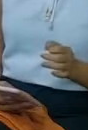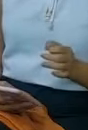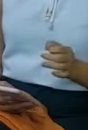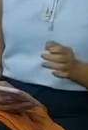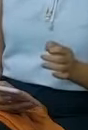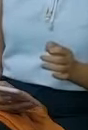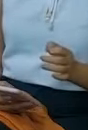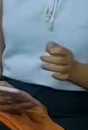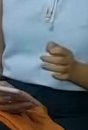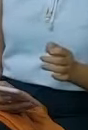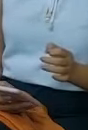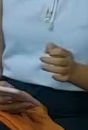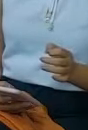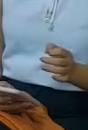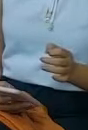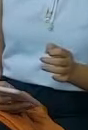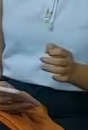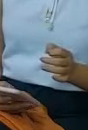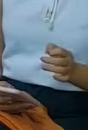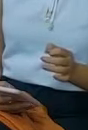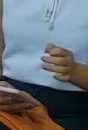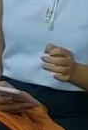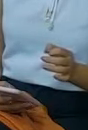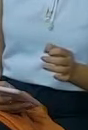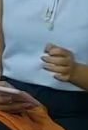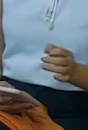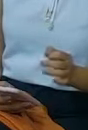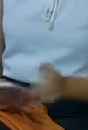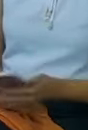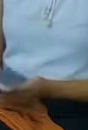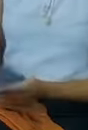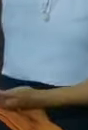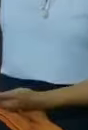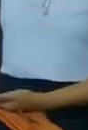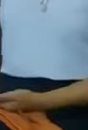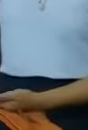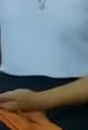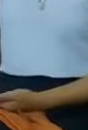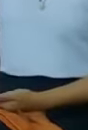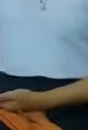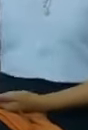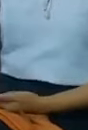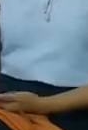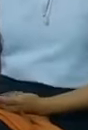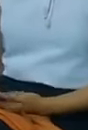isso sim é obrigatório que você, no mínimo, esclareça.